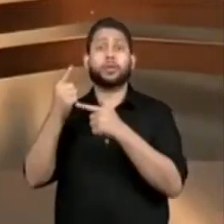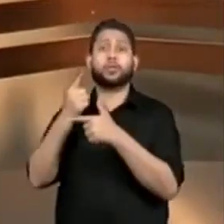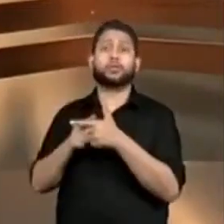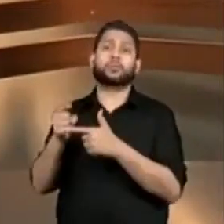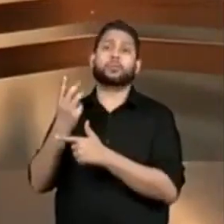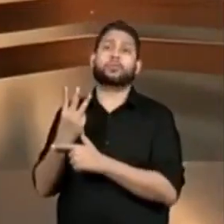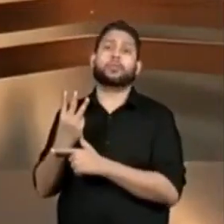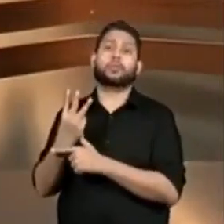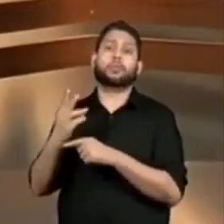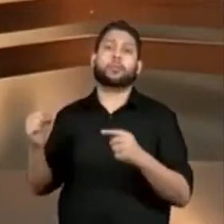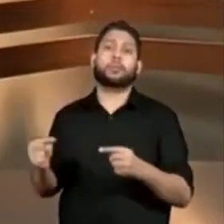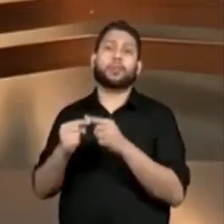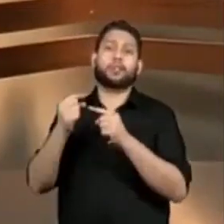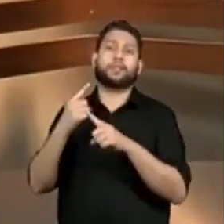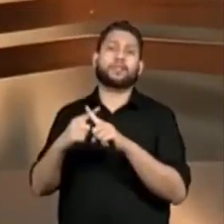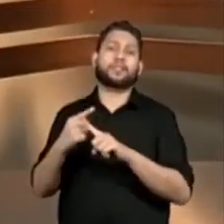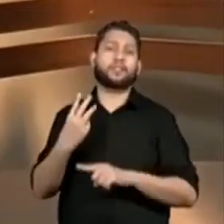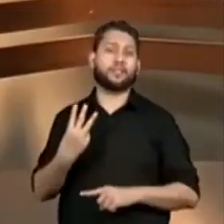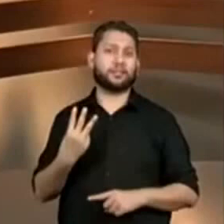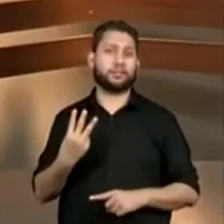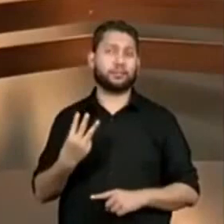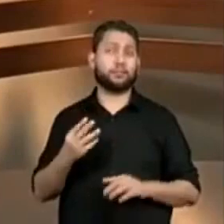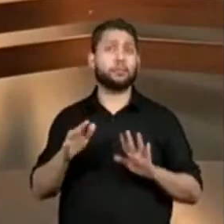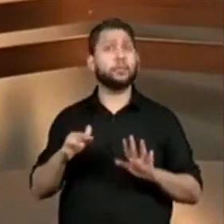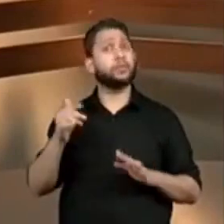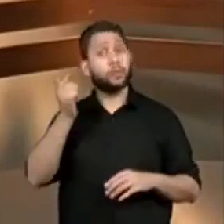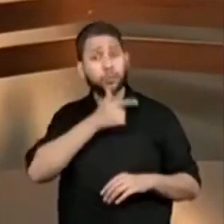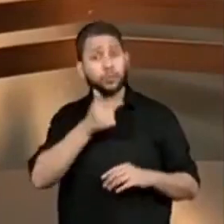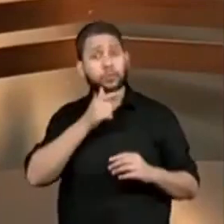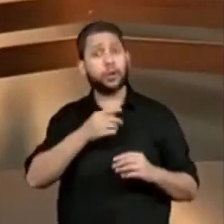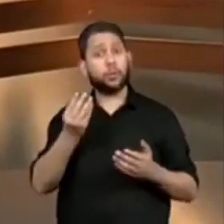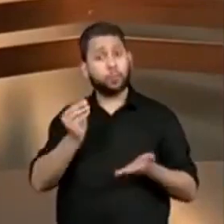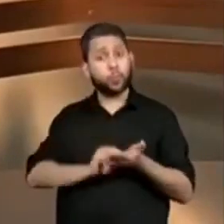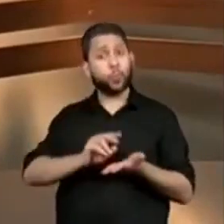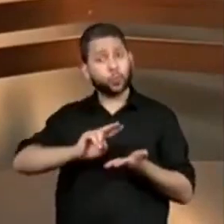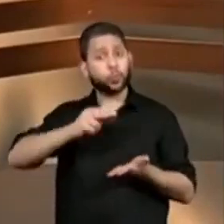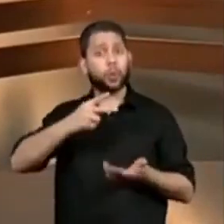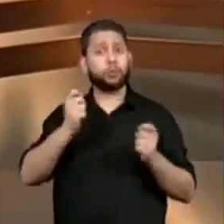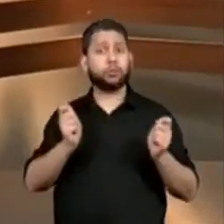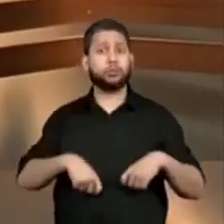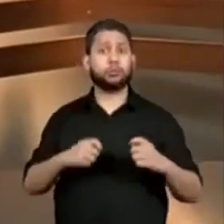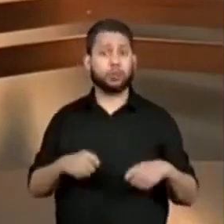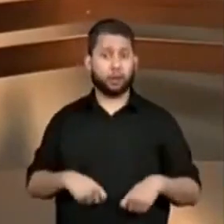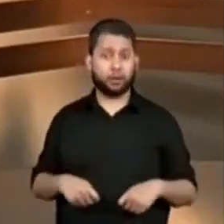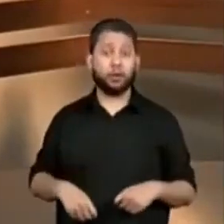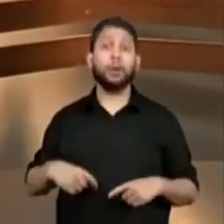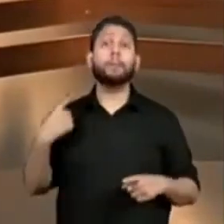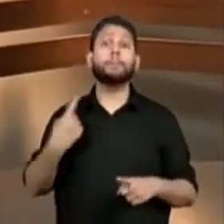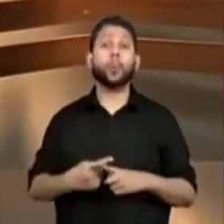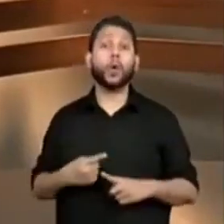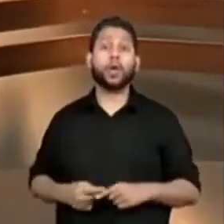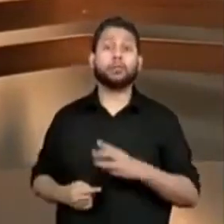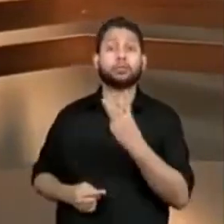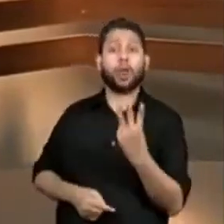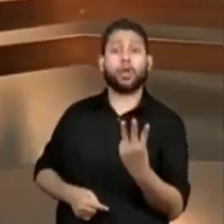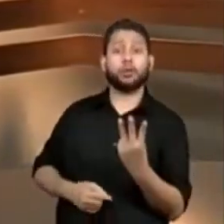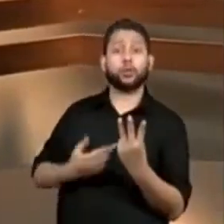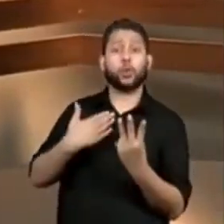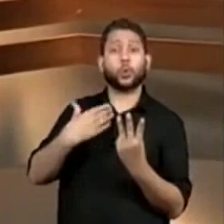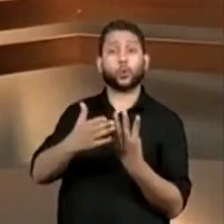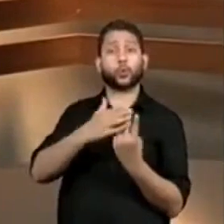de 3 que aí eu consigo por o dobro o peito da quantidade que eu vou